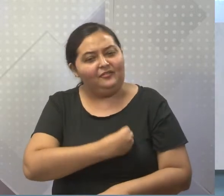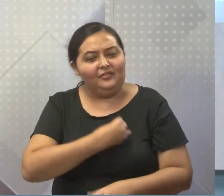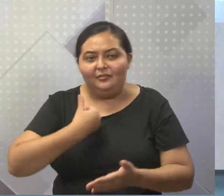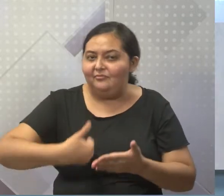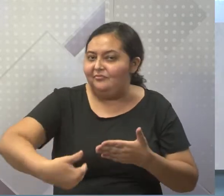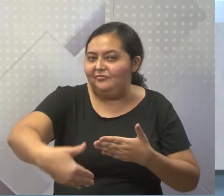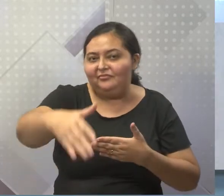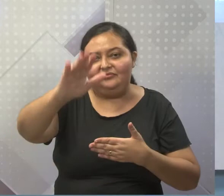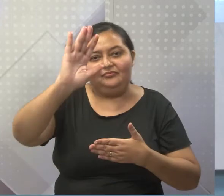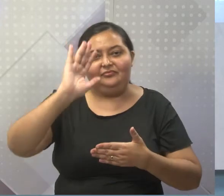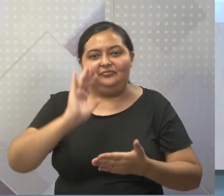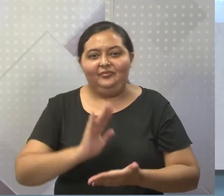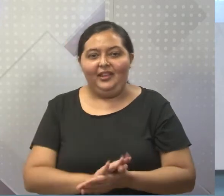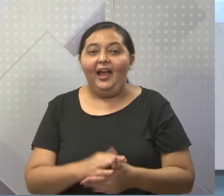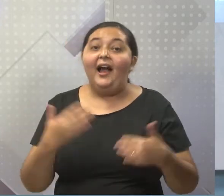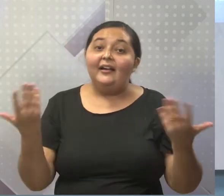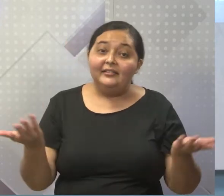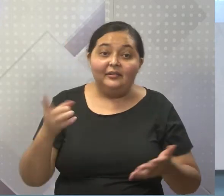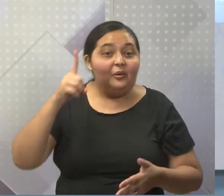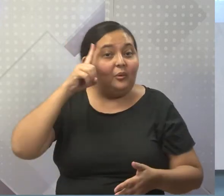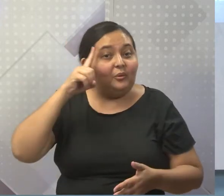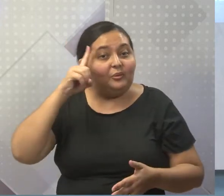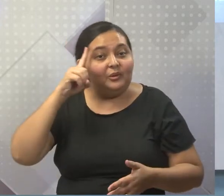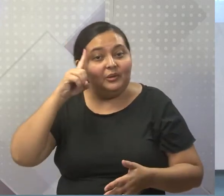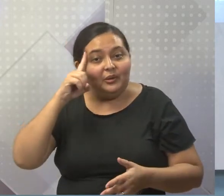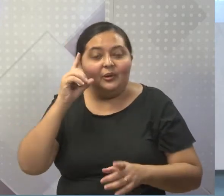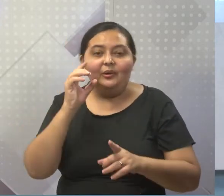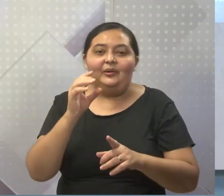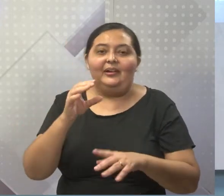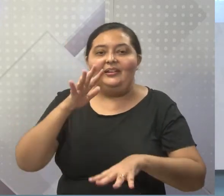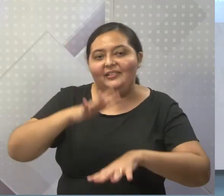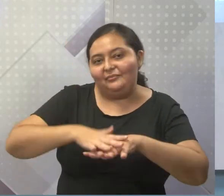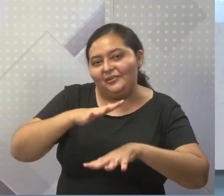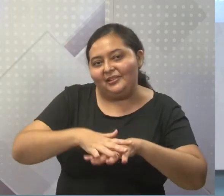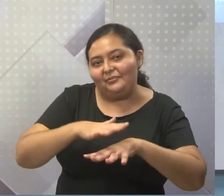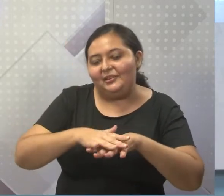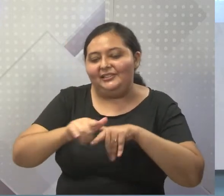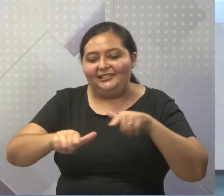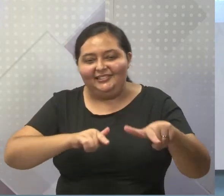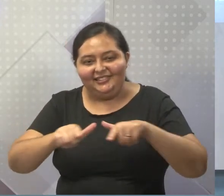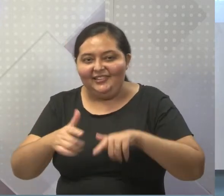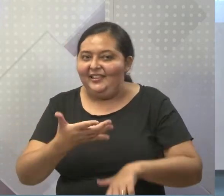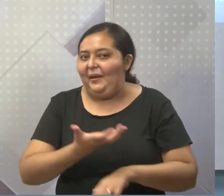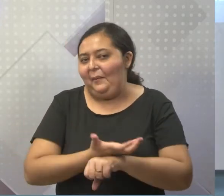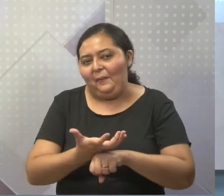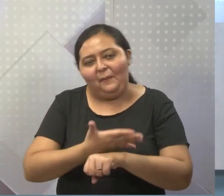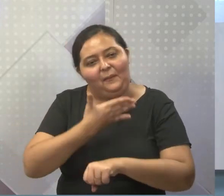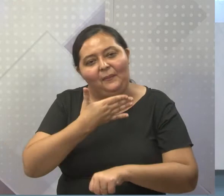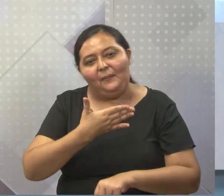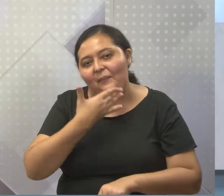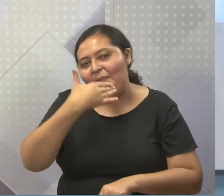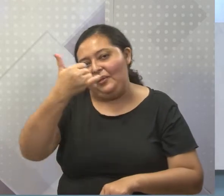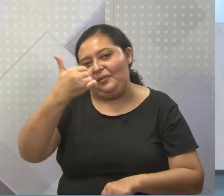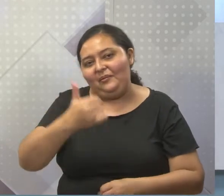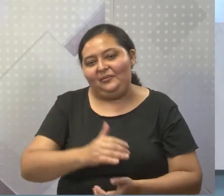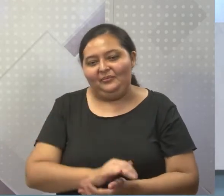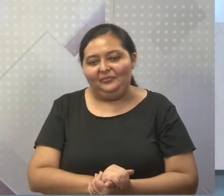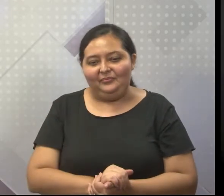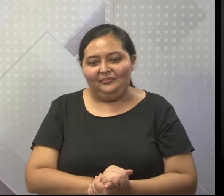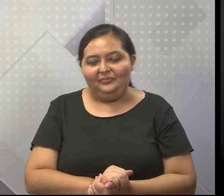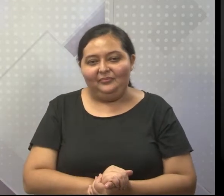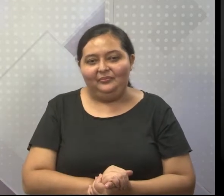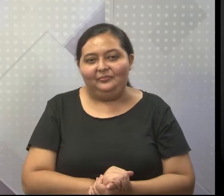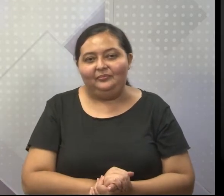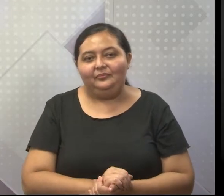tá? Até porque o nosso dia a dia é trabalhar com a matemática, é a melhor disciplina de todas. Vamos lá. Olha